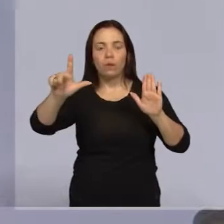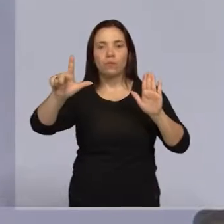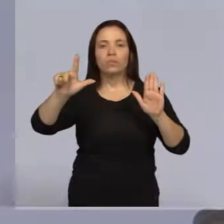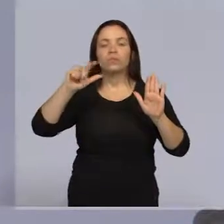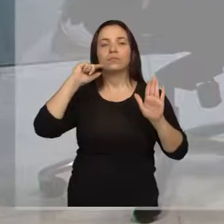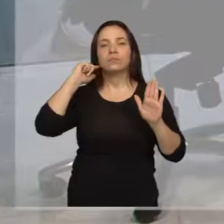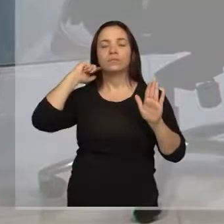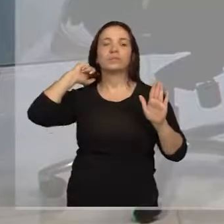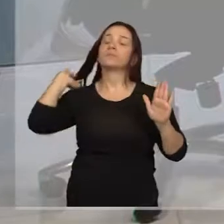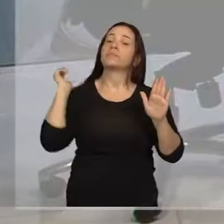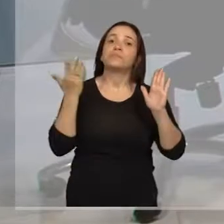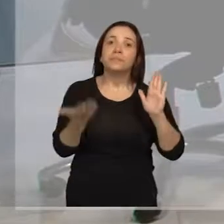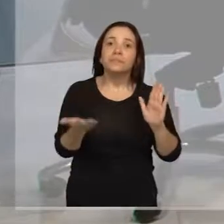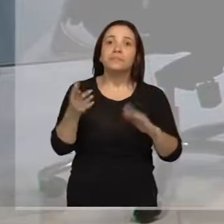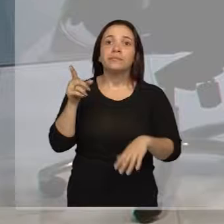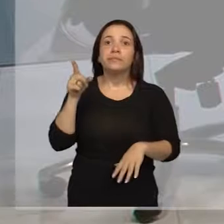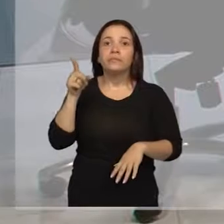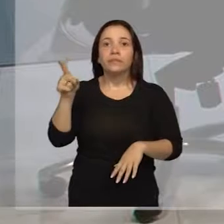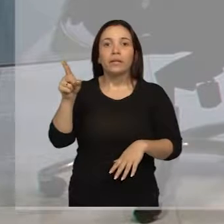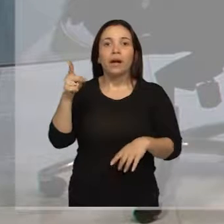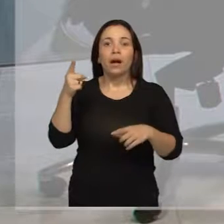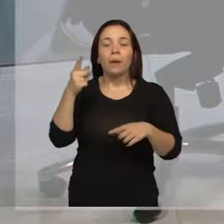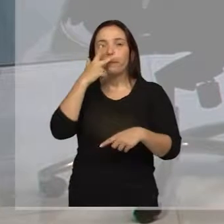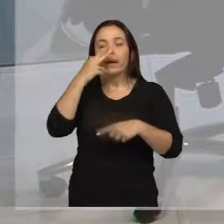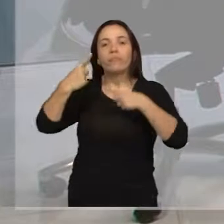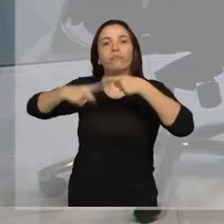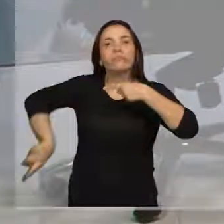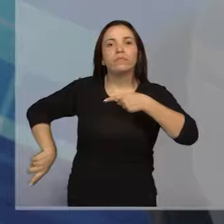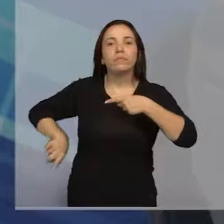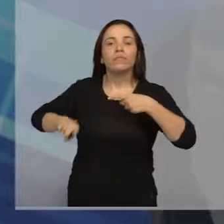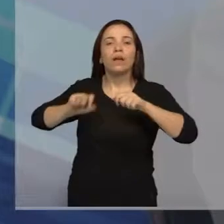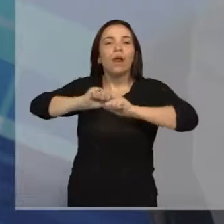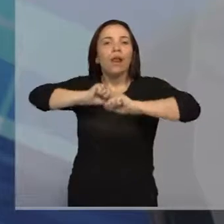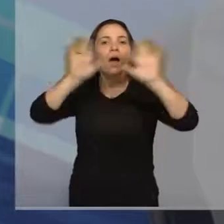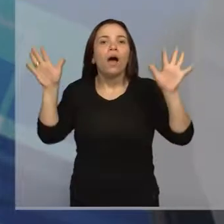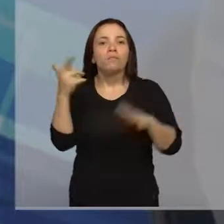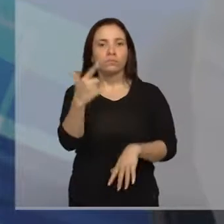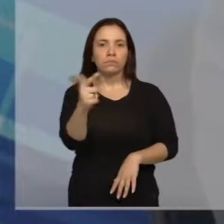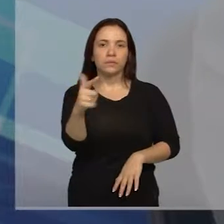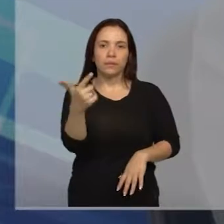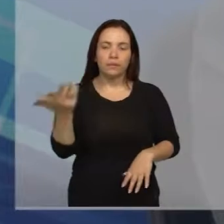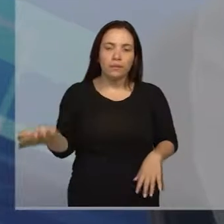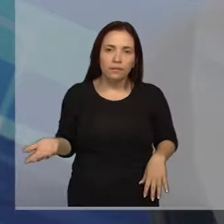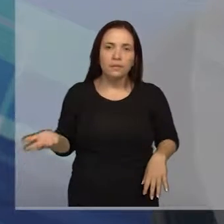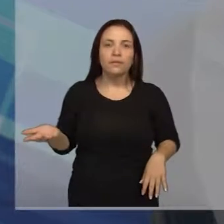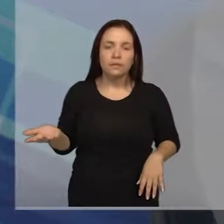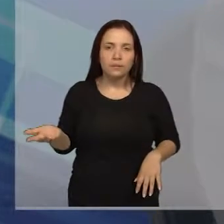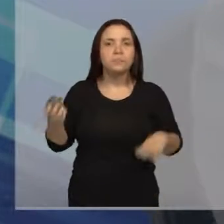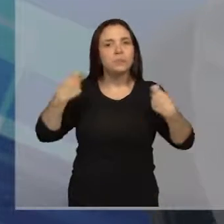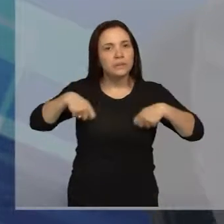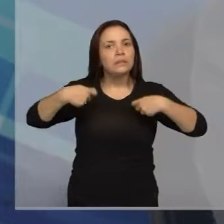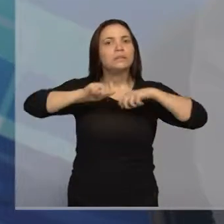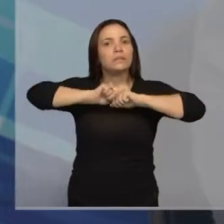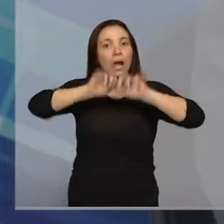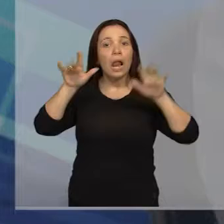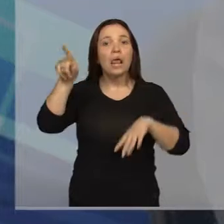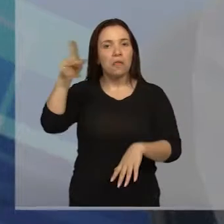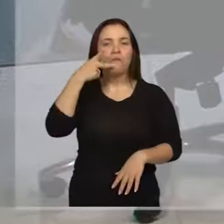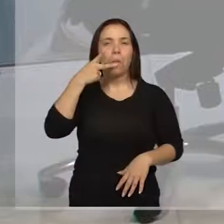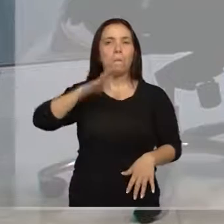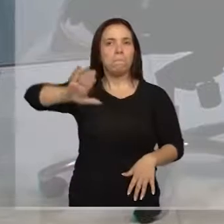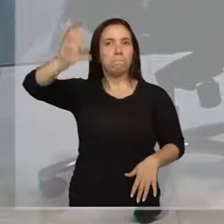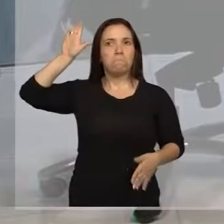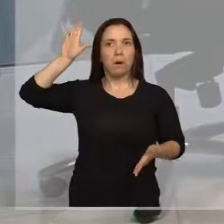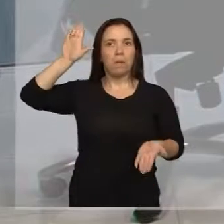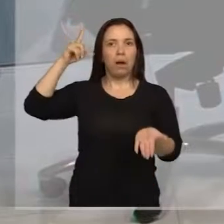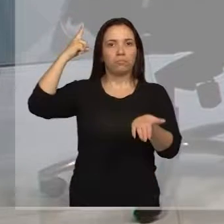Caminhando no sentido contrário da transparência. Isso. É isso que, para ser mais claro, né? Transparência é essa prometida e